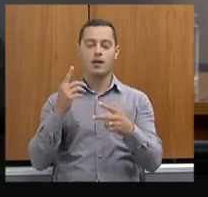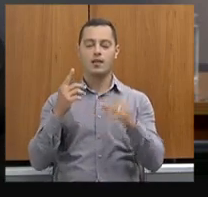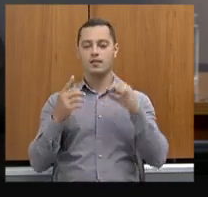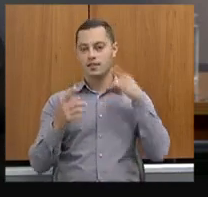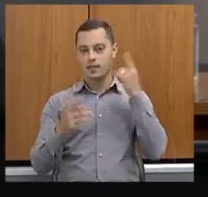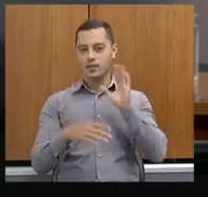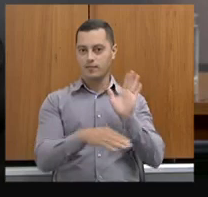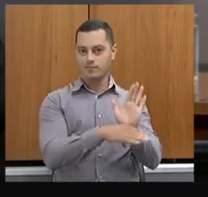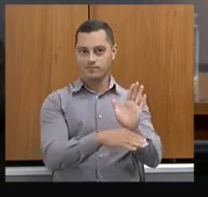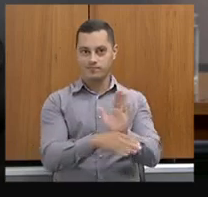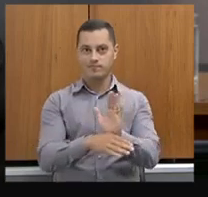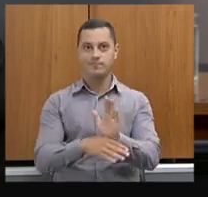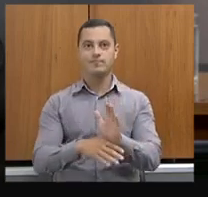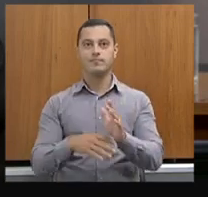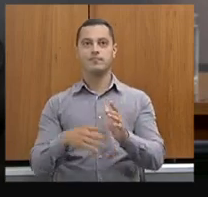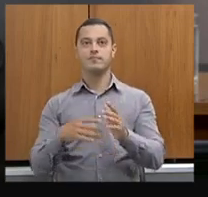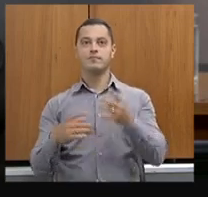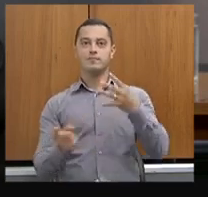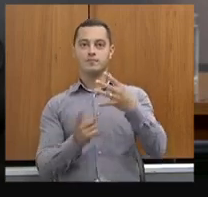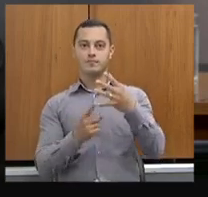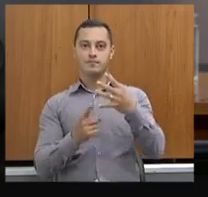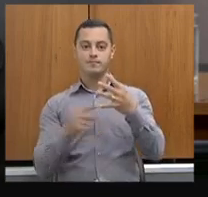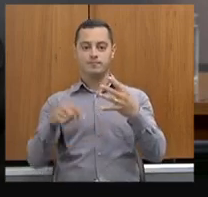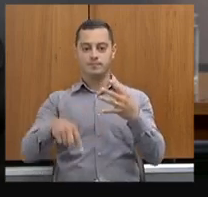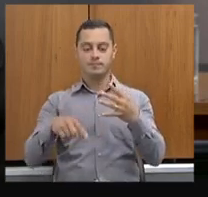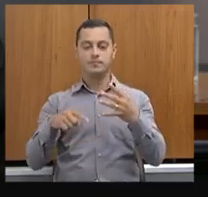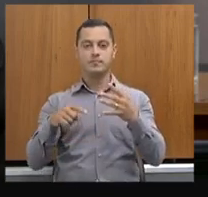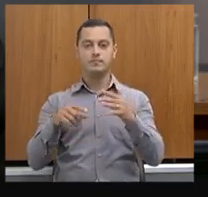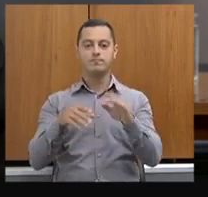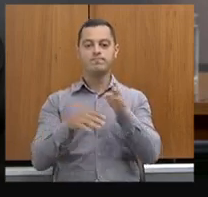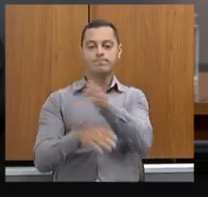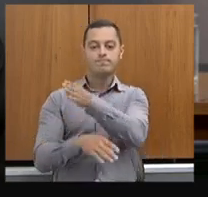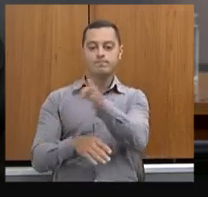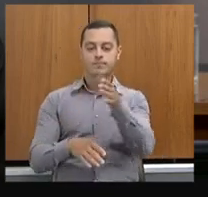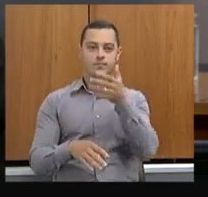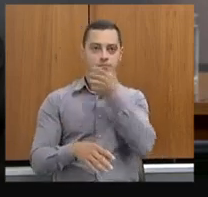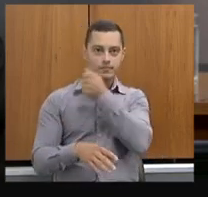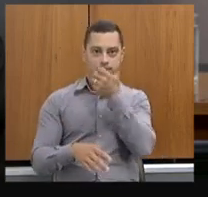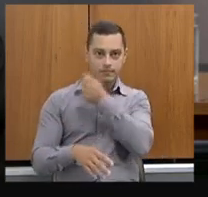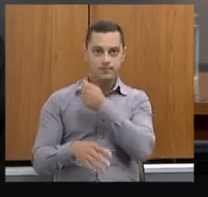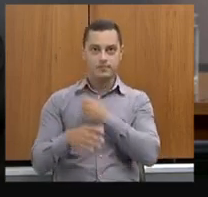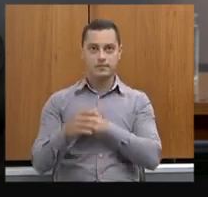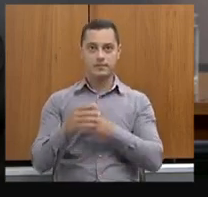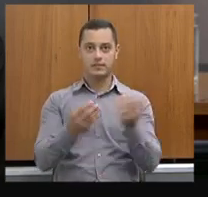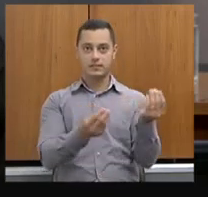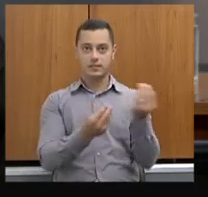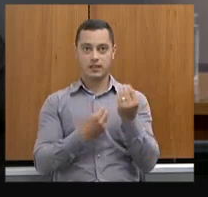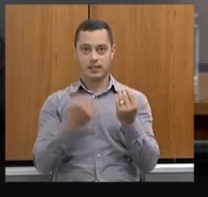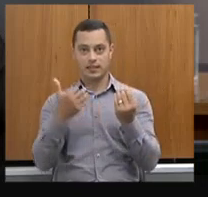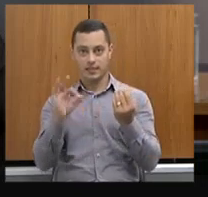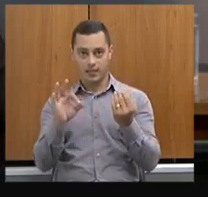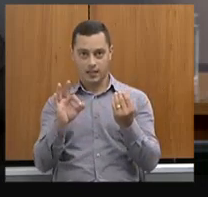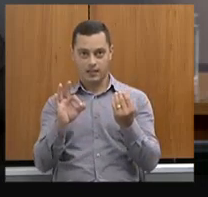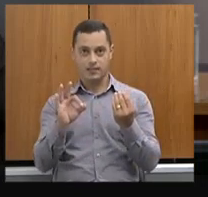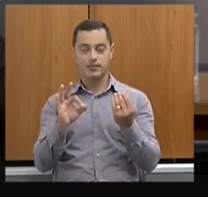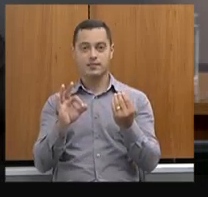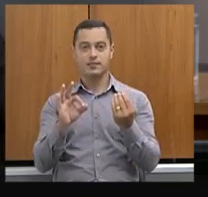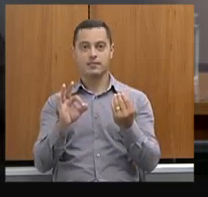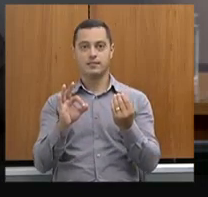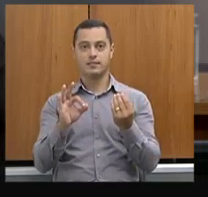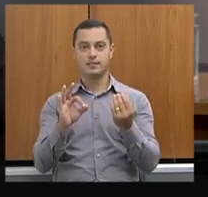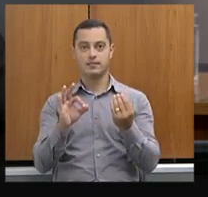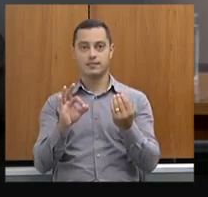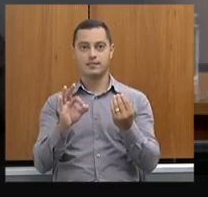unidades de resgate desse ano do seguro DPVAT são 10 viaturas e serão